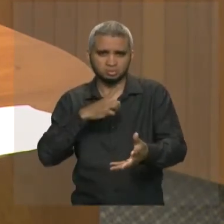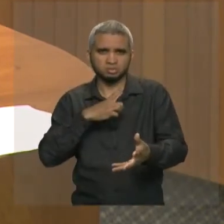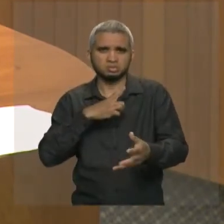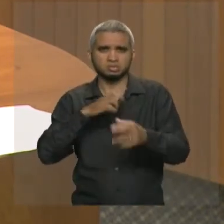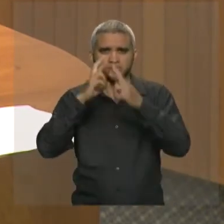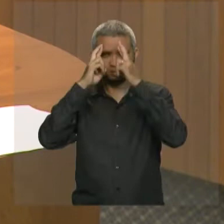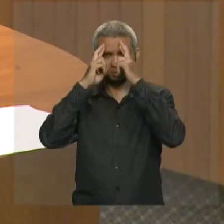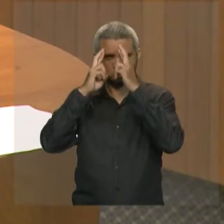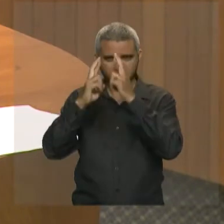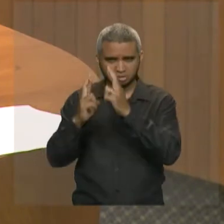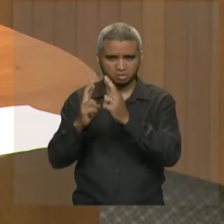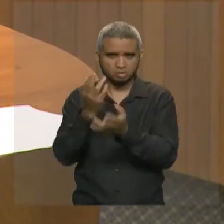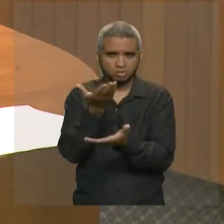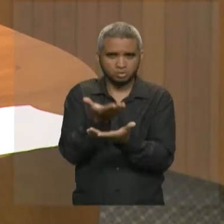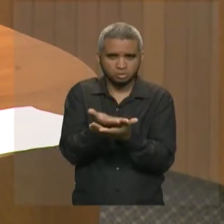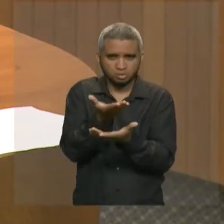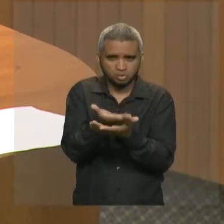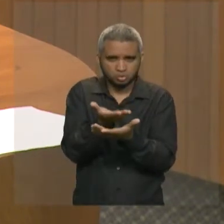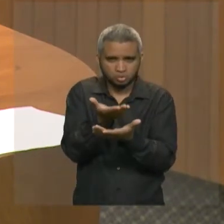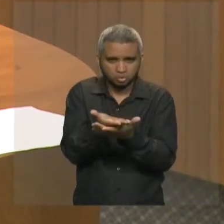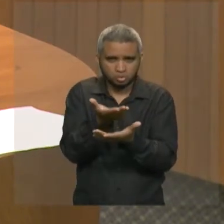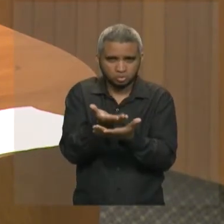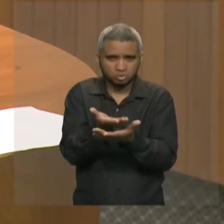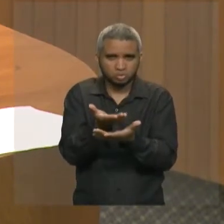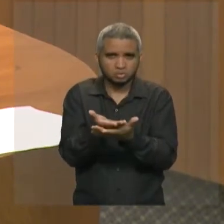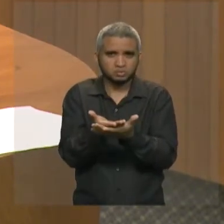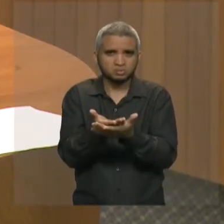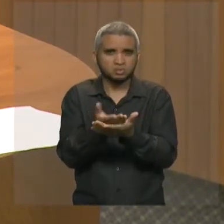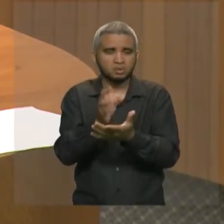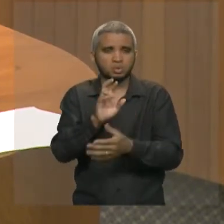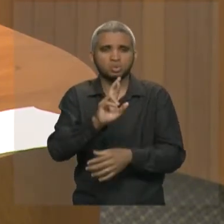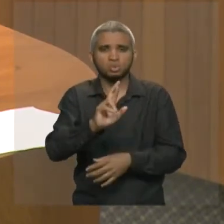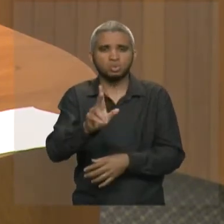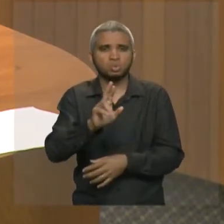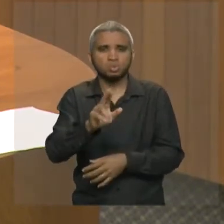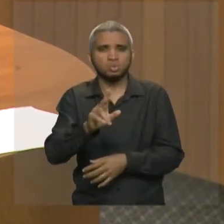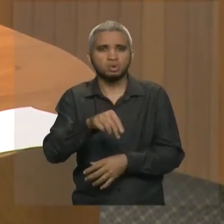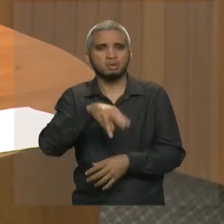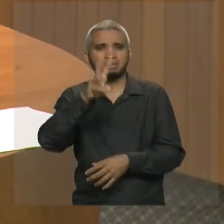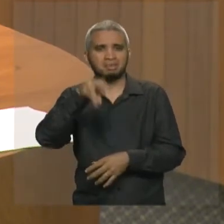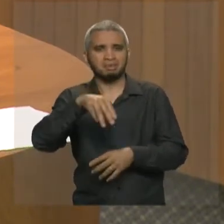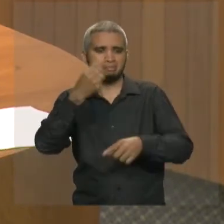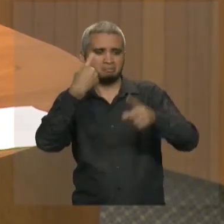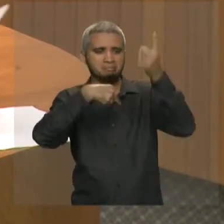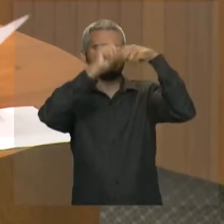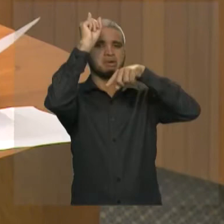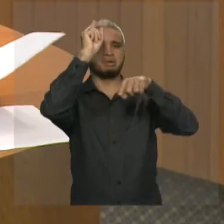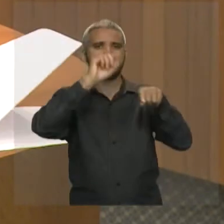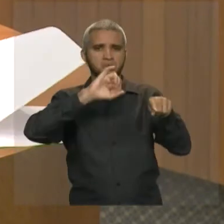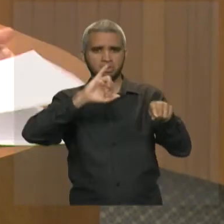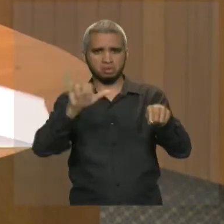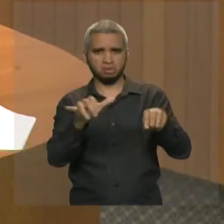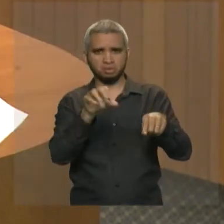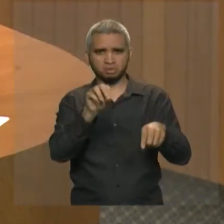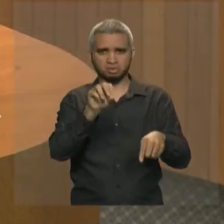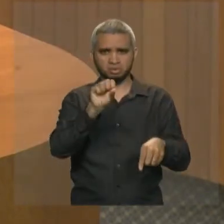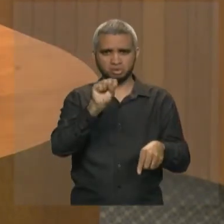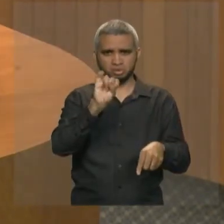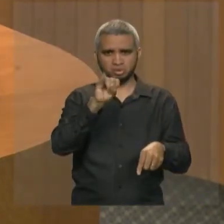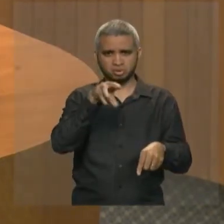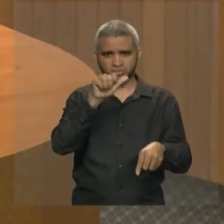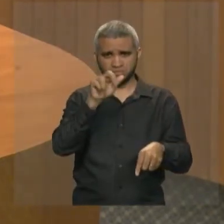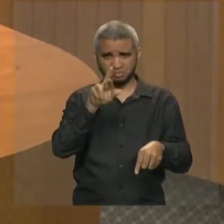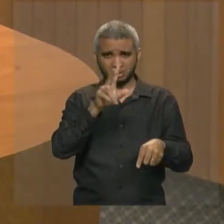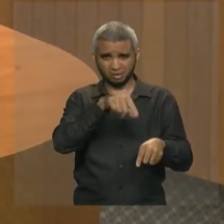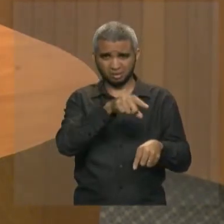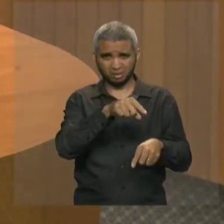respeitoso. Quem ganha com isso não é nem os autores da matéria, mas sim o povo de Açailândia. E aqui,